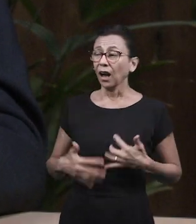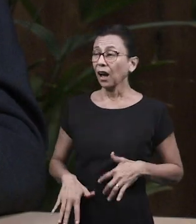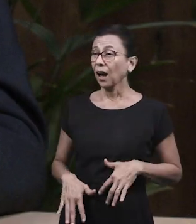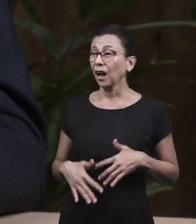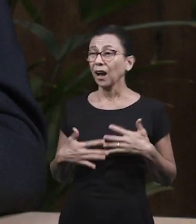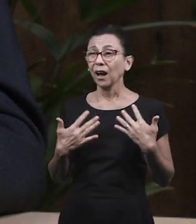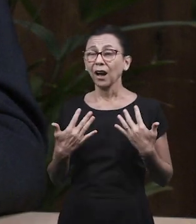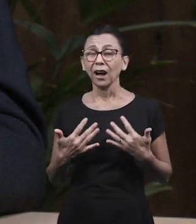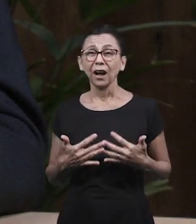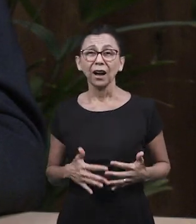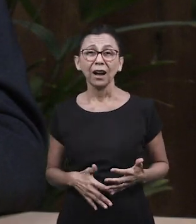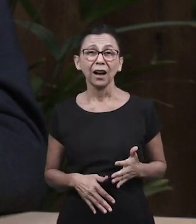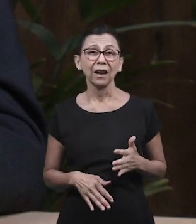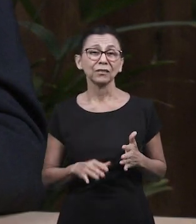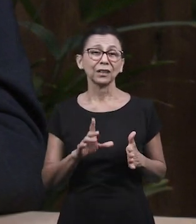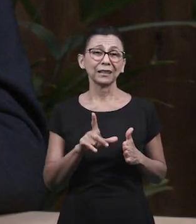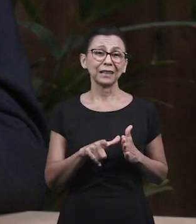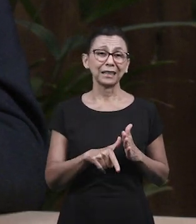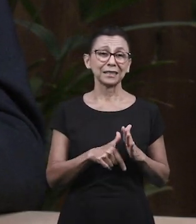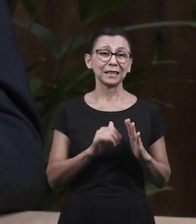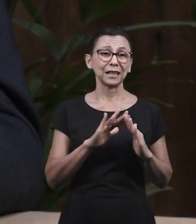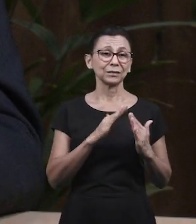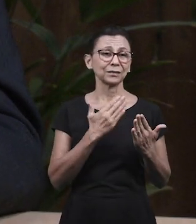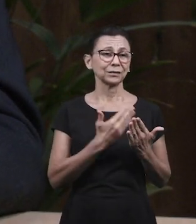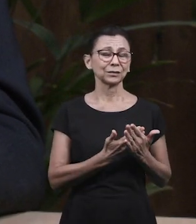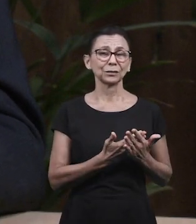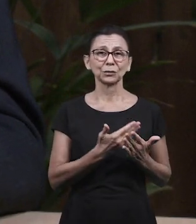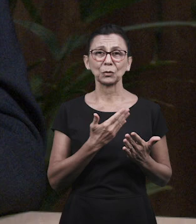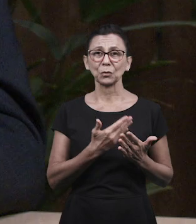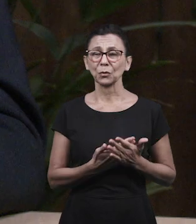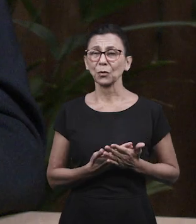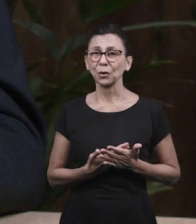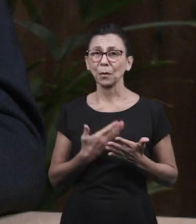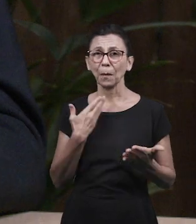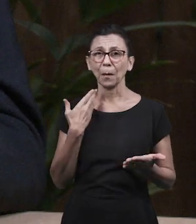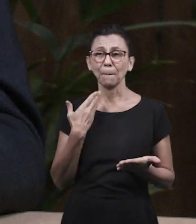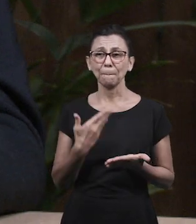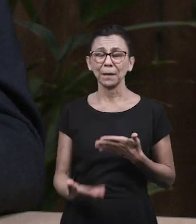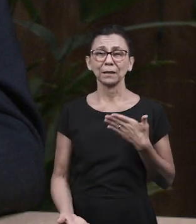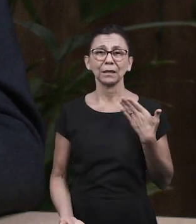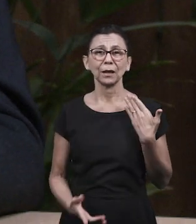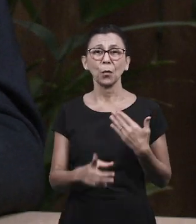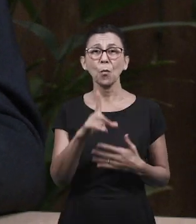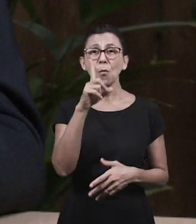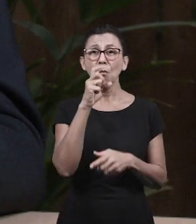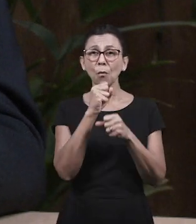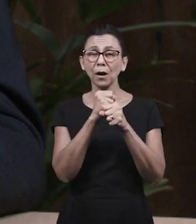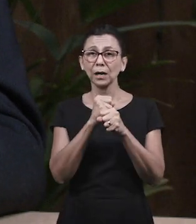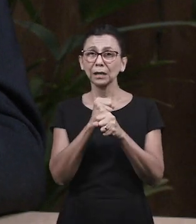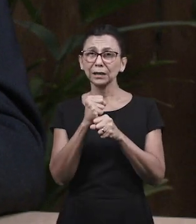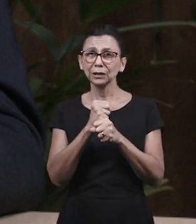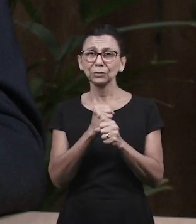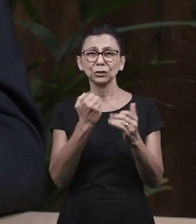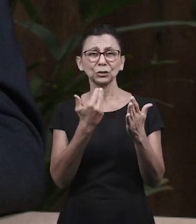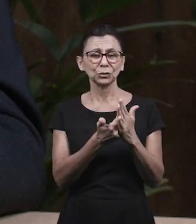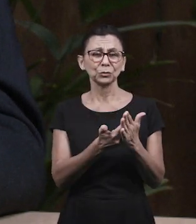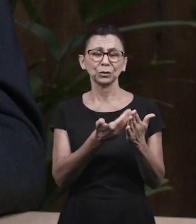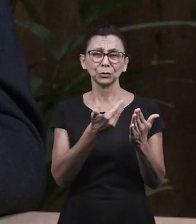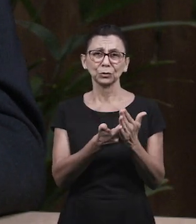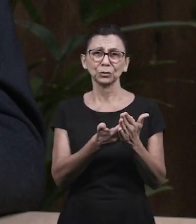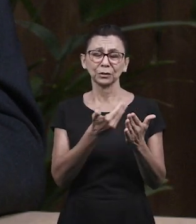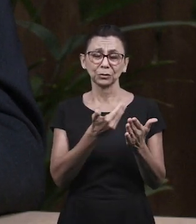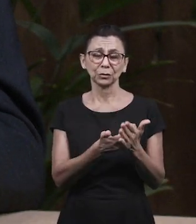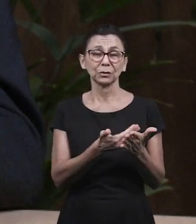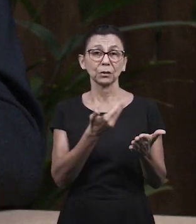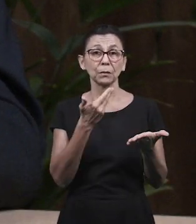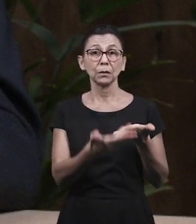um ano para uma criança era algo assim, né, inimaginável. E ele era um homem implicado e tudo. Mas